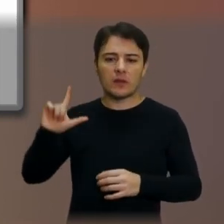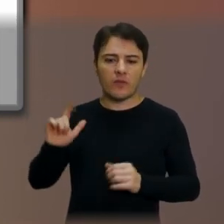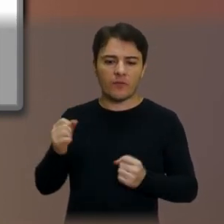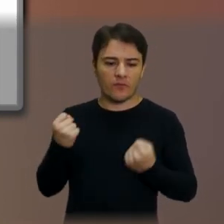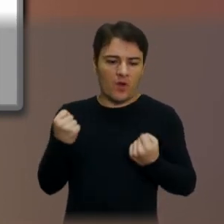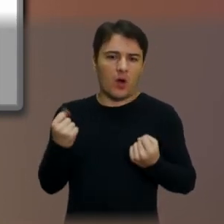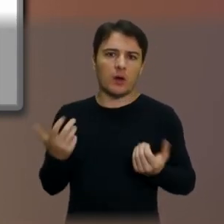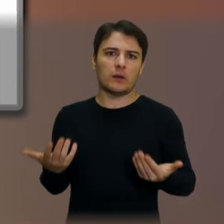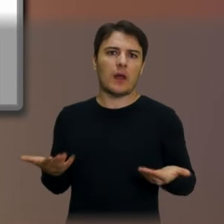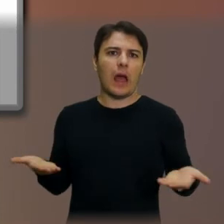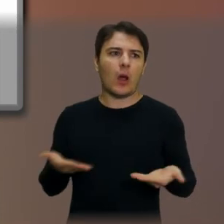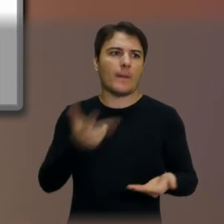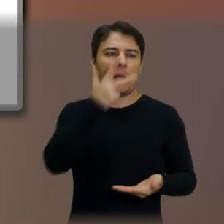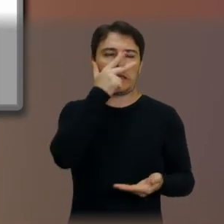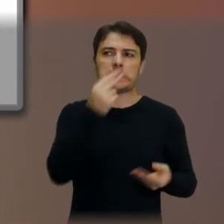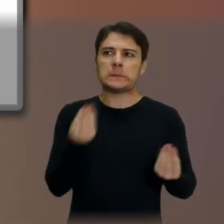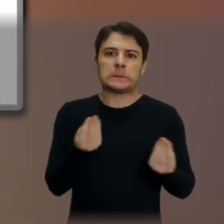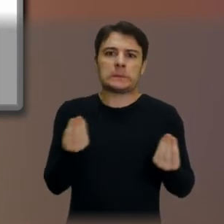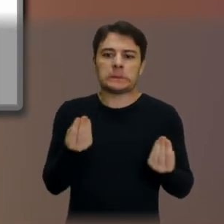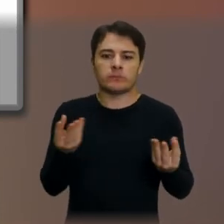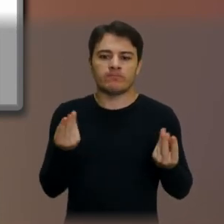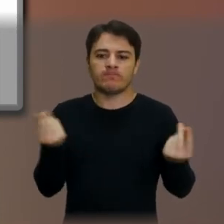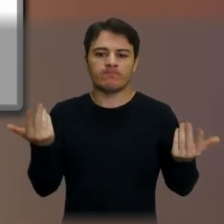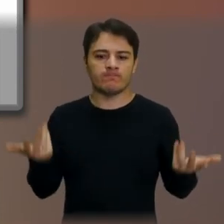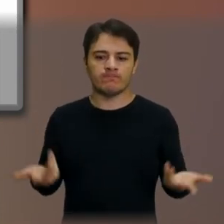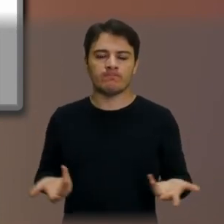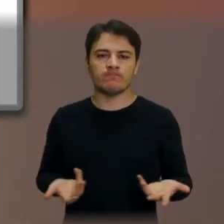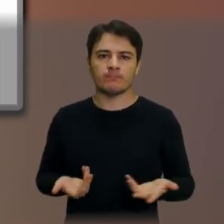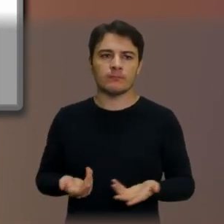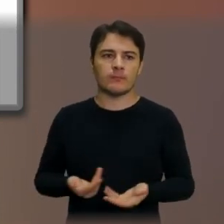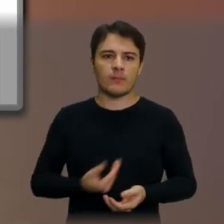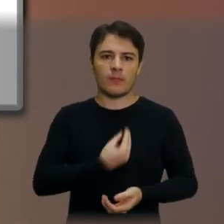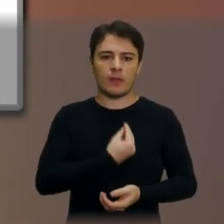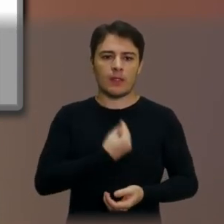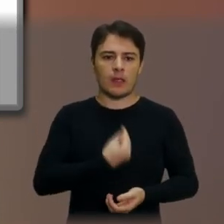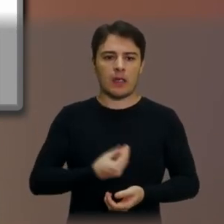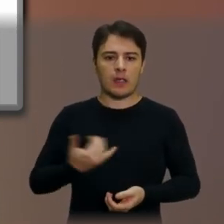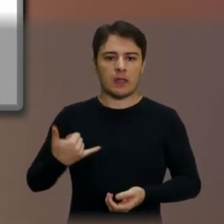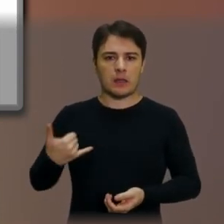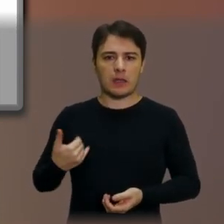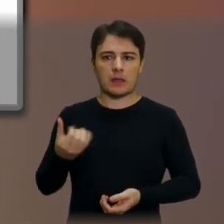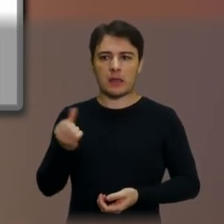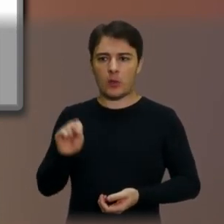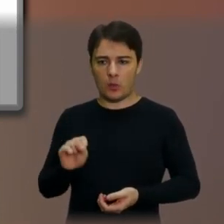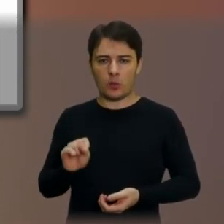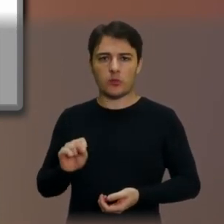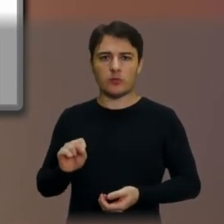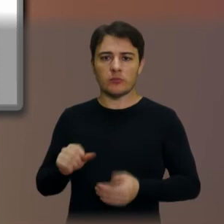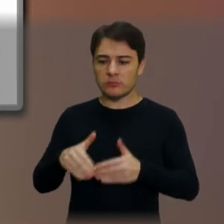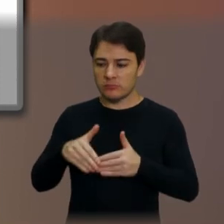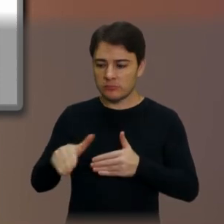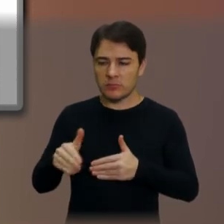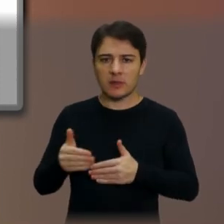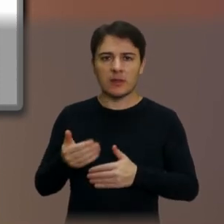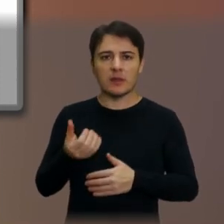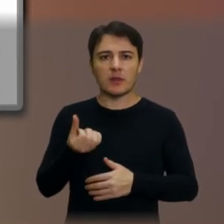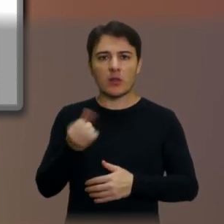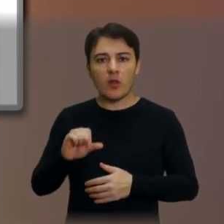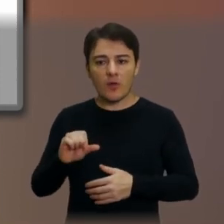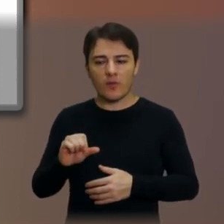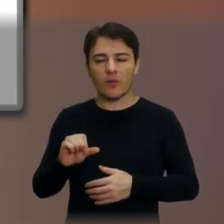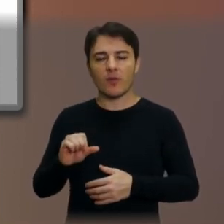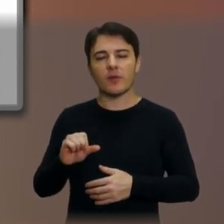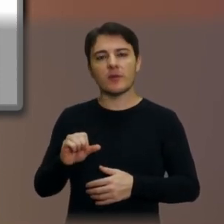que agora a gente esperava pelo menos que continuasse a viver na com 68 anos e a completar seu